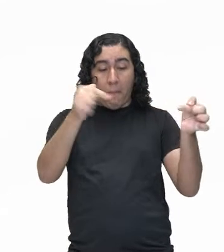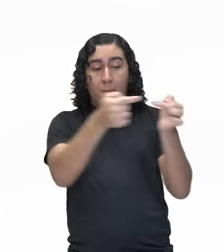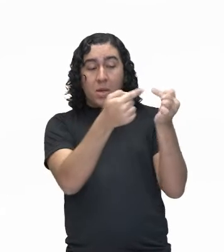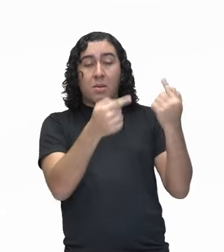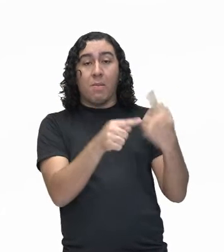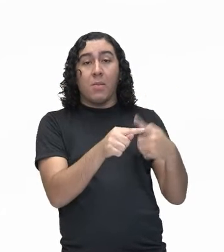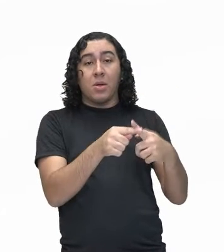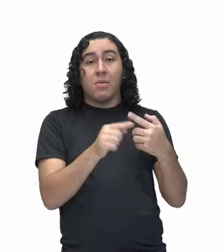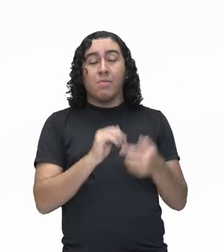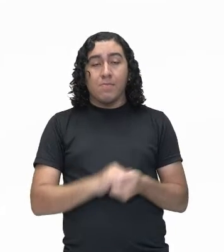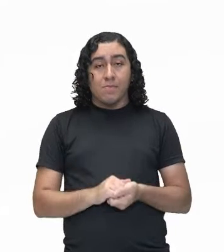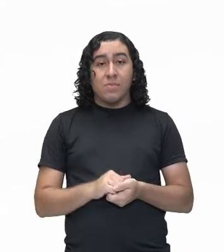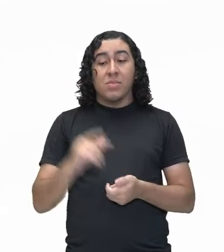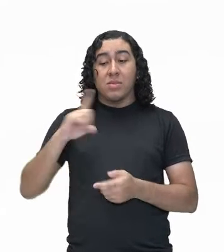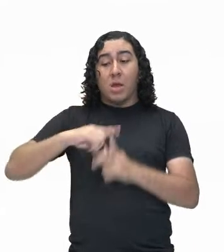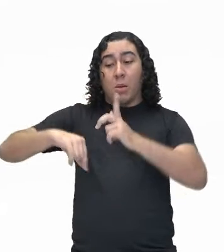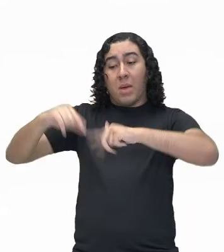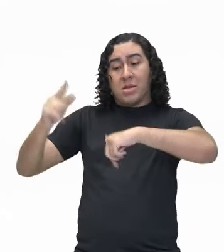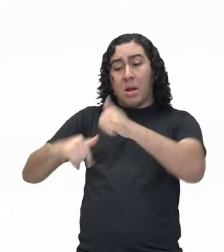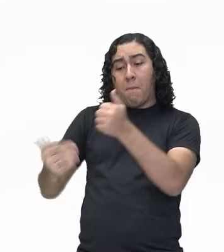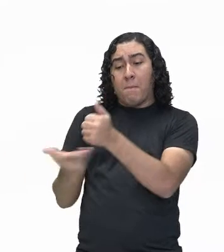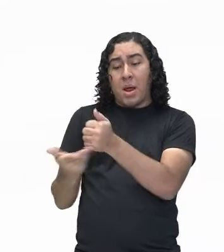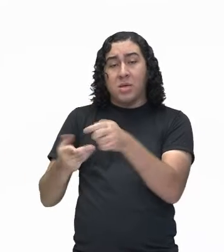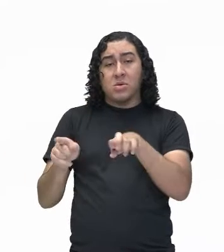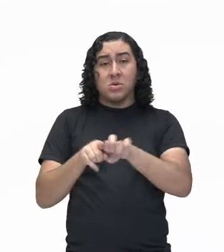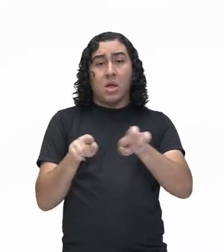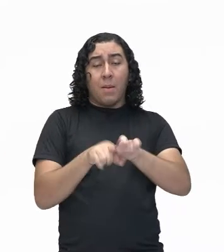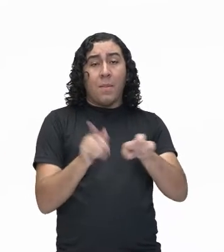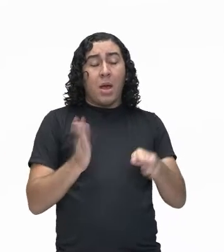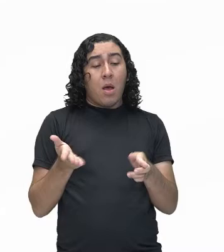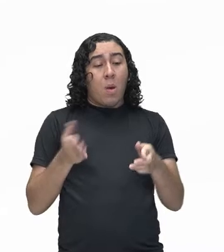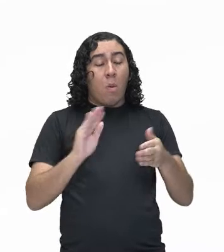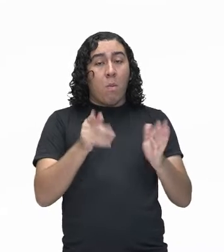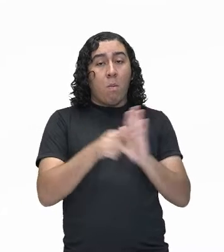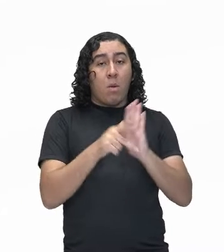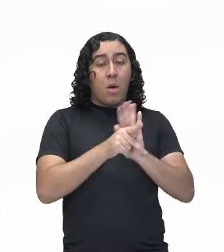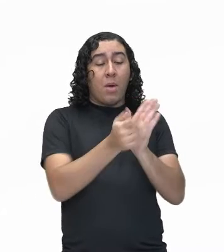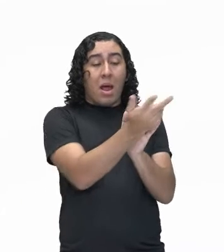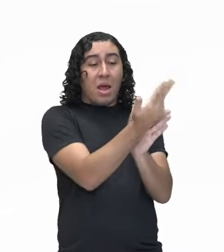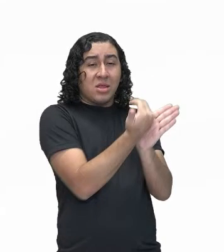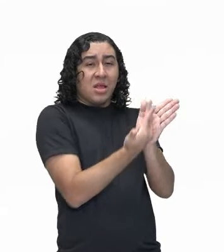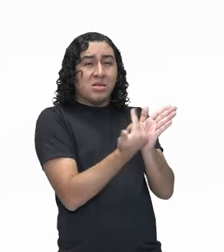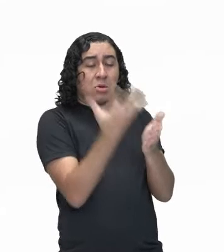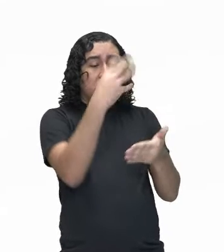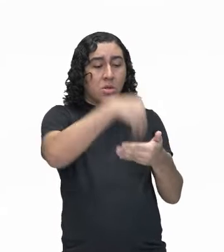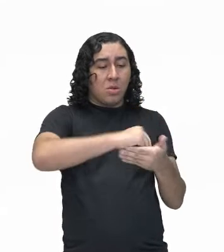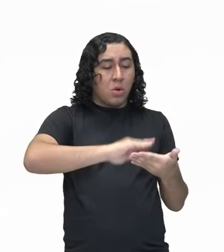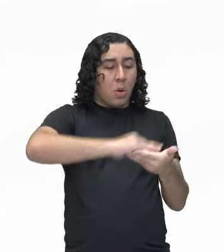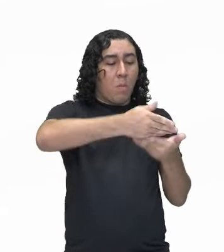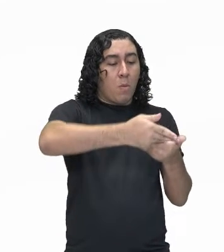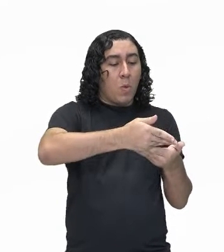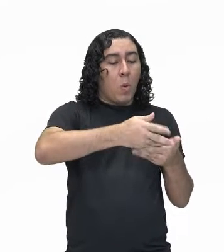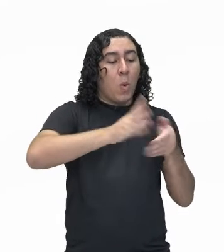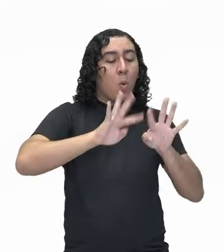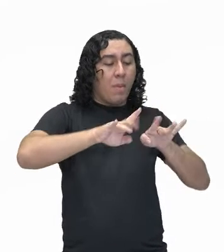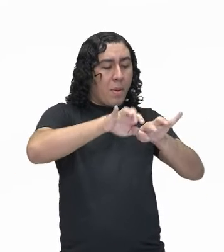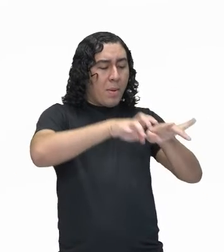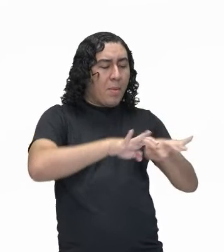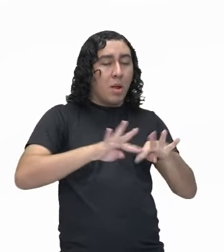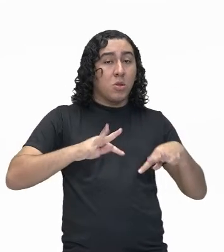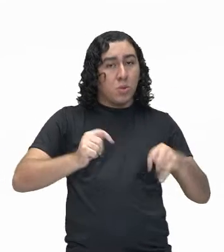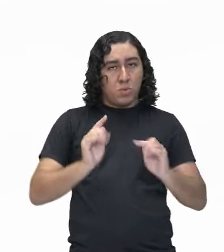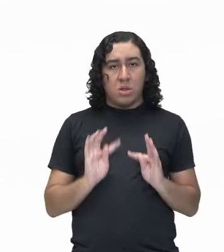o pincel até os programas mais modernos de arte digital, tudo é técnica, tudo é